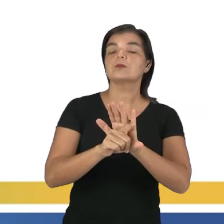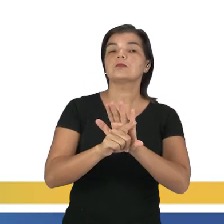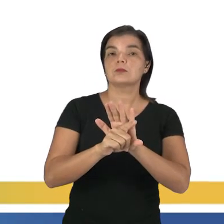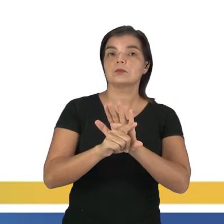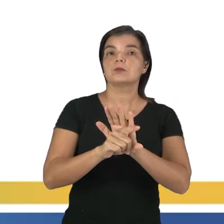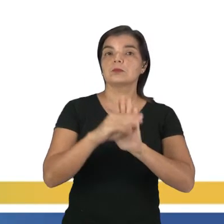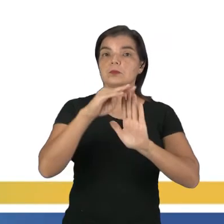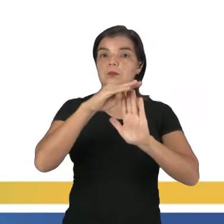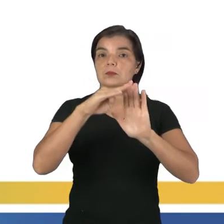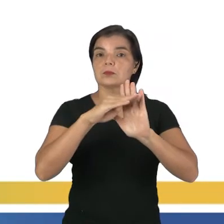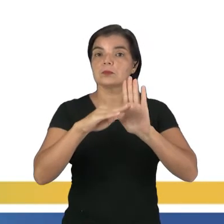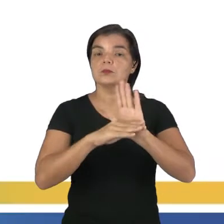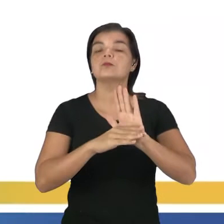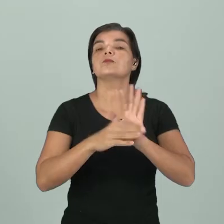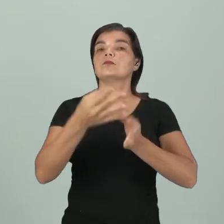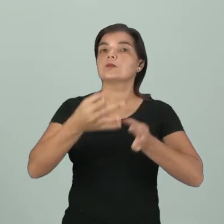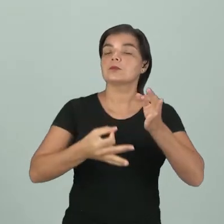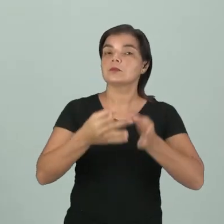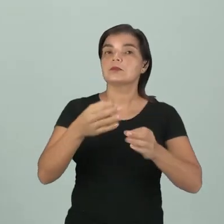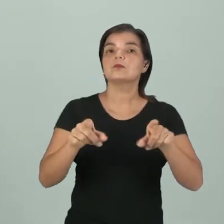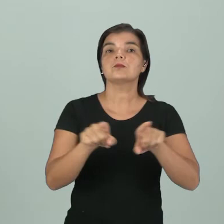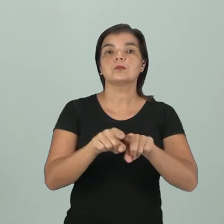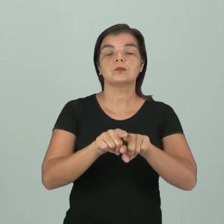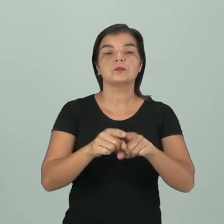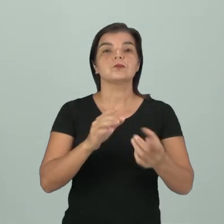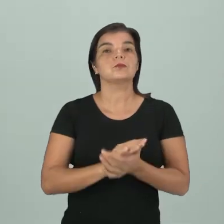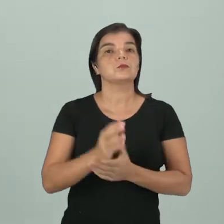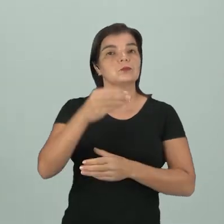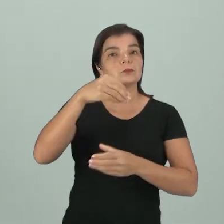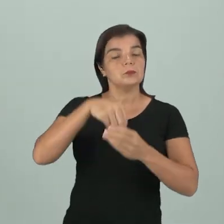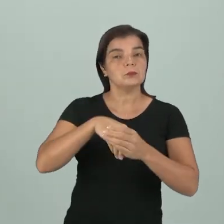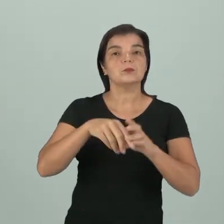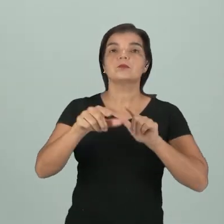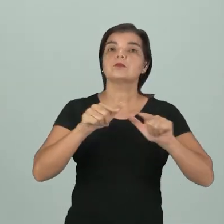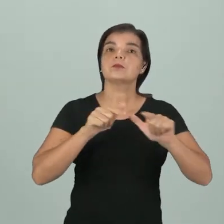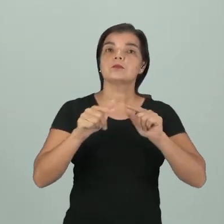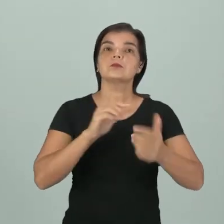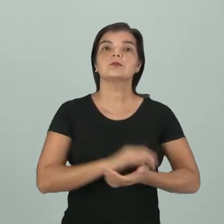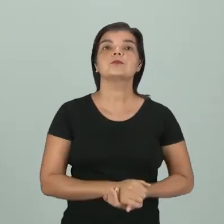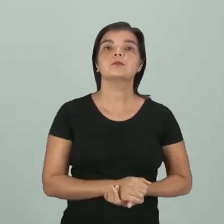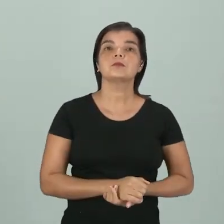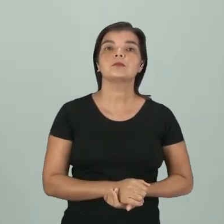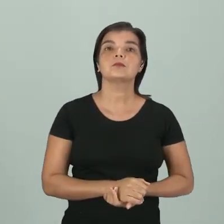que estabelecesse uma justiça mínima dentro dos setores de trabalho.